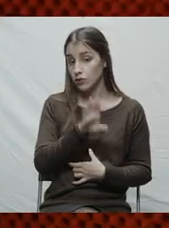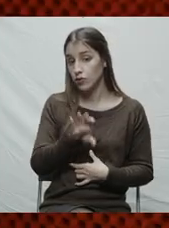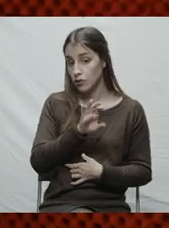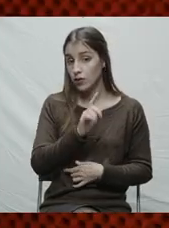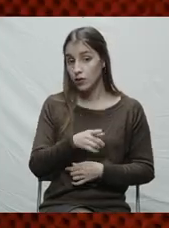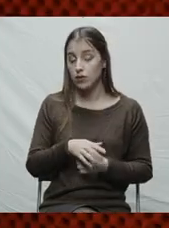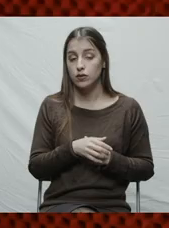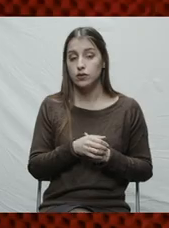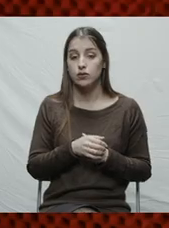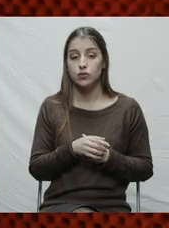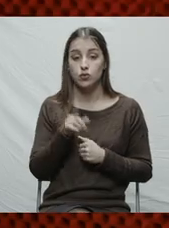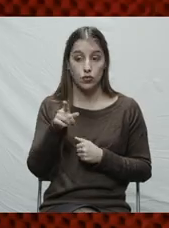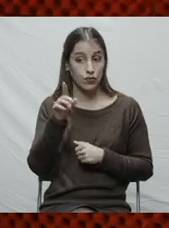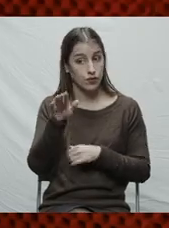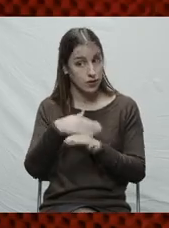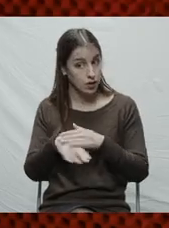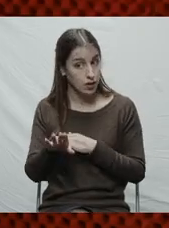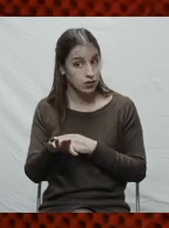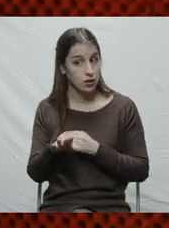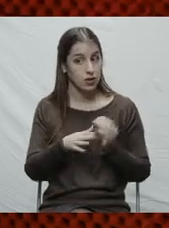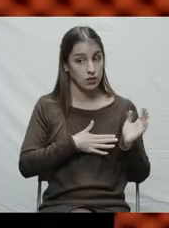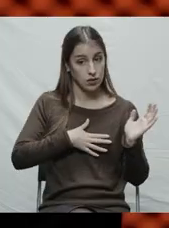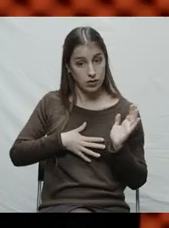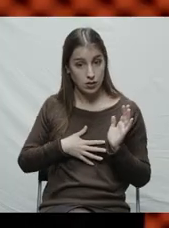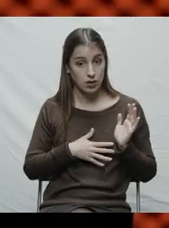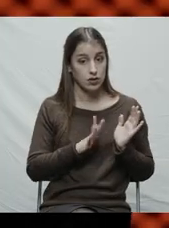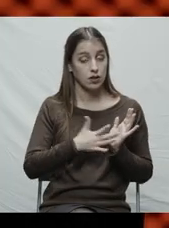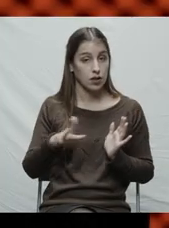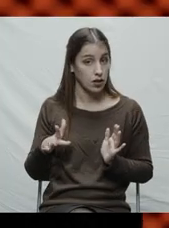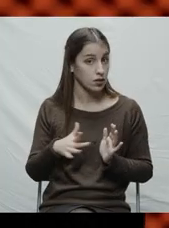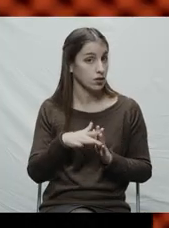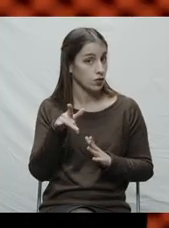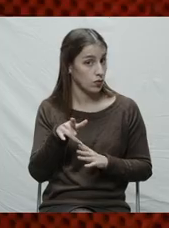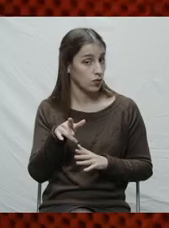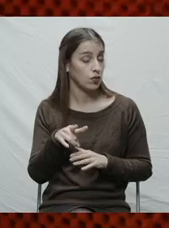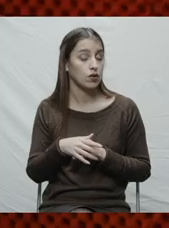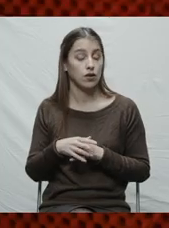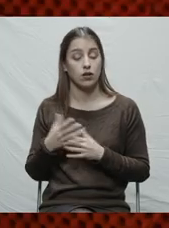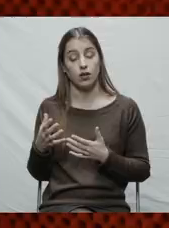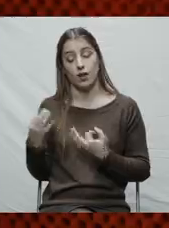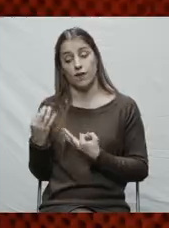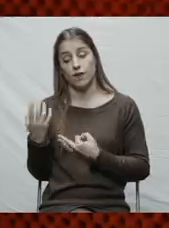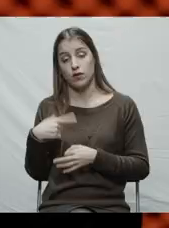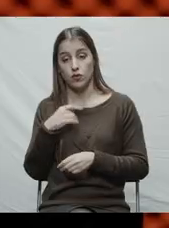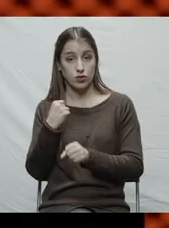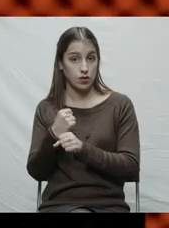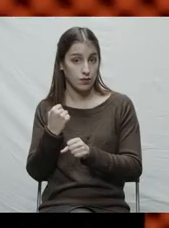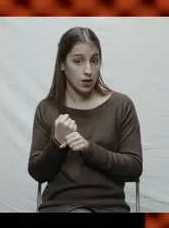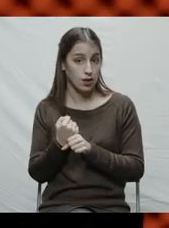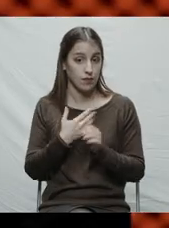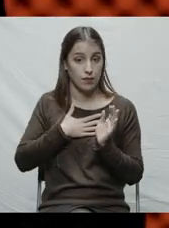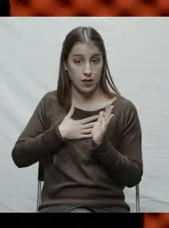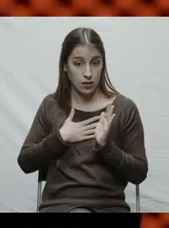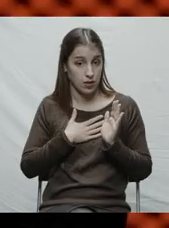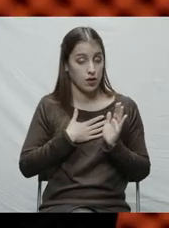A primeira pergunta sempre é: fizeste um curso em balé clássico? Sim. Dançaste balé quando eras criança? Tudo isso. E como nós trabalhamos essencialmente com bailarinos